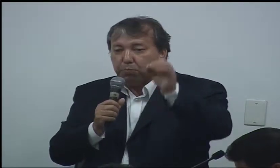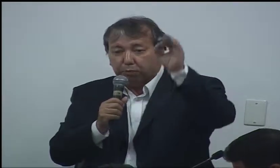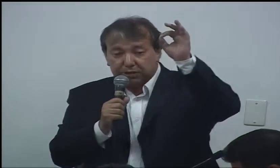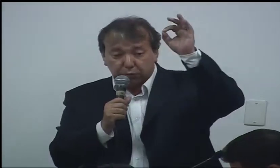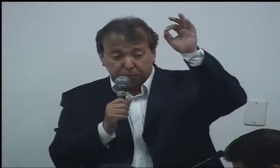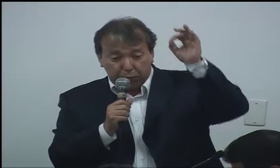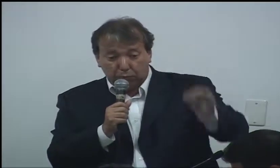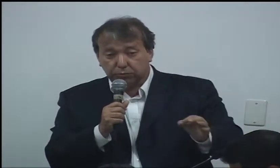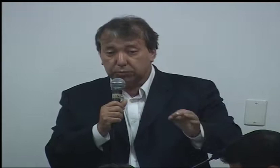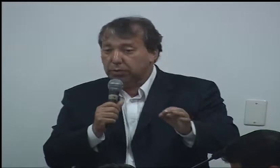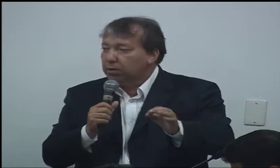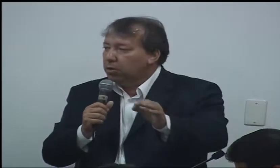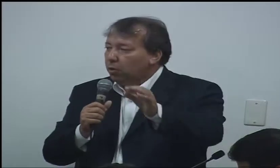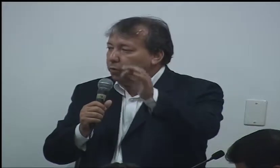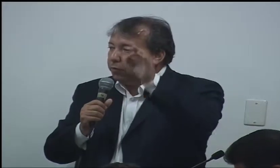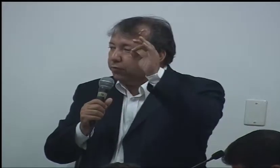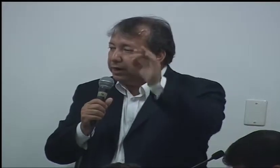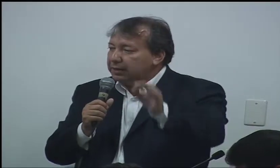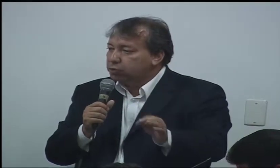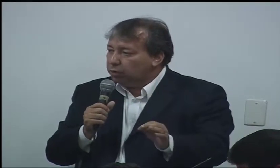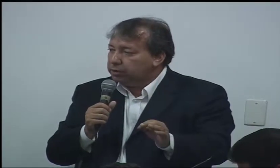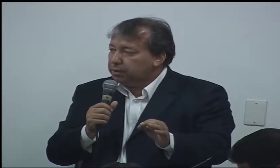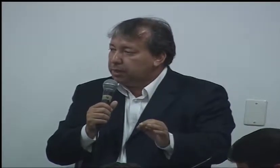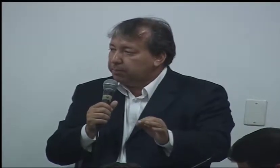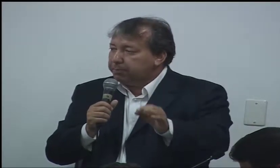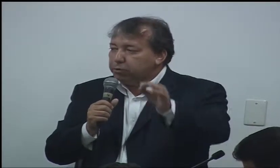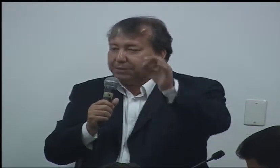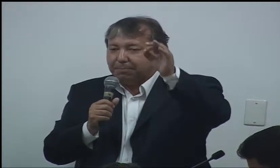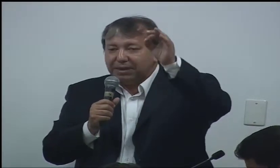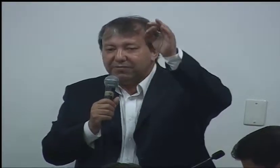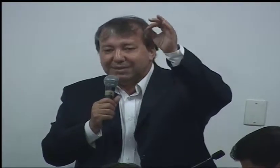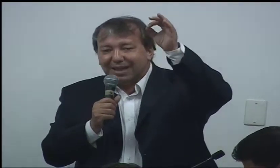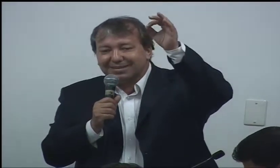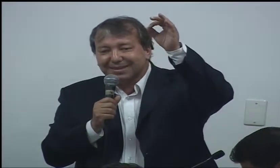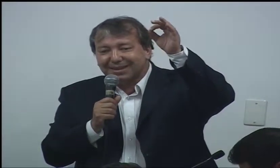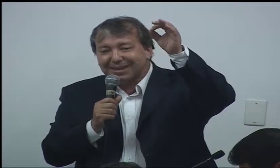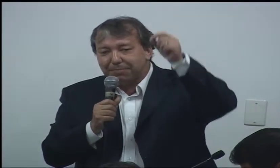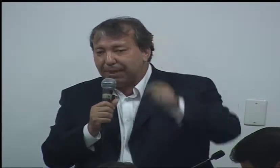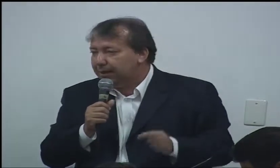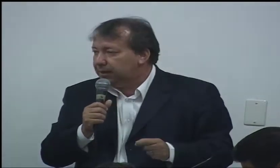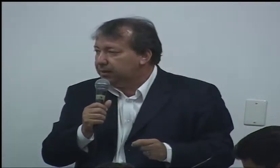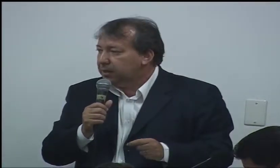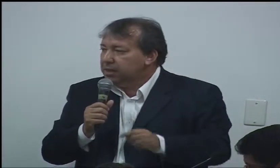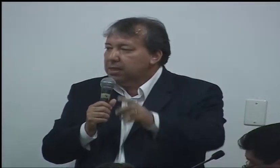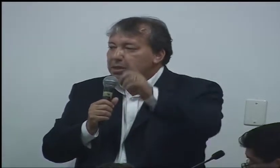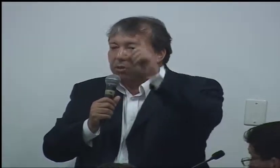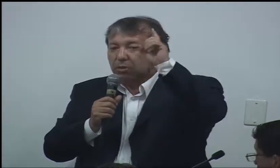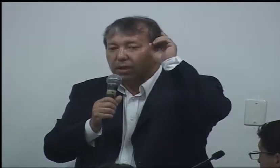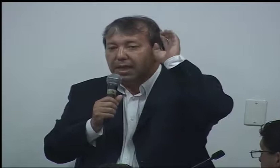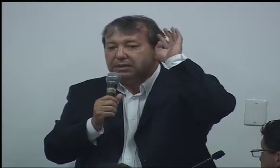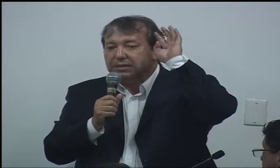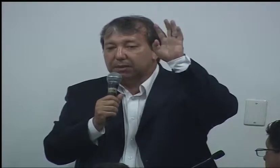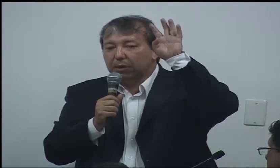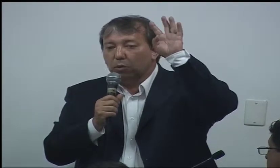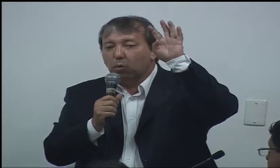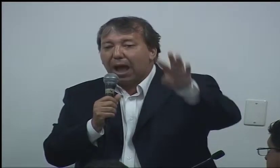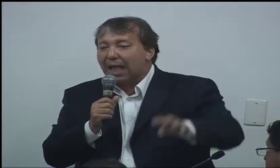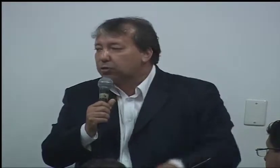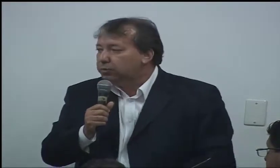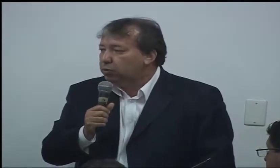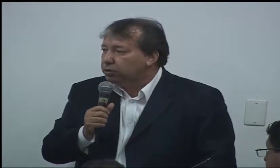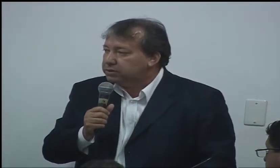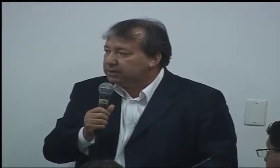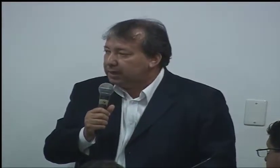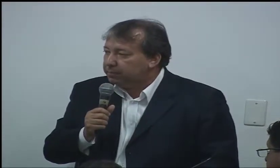7.390.000, com um projeto pronto para o governador, para poder beneficiar a cidade de Limeira. Ele já liberou